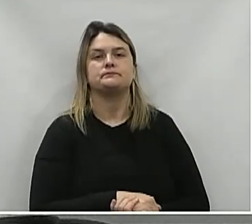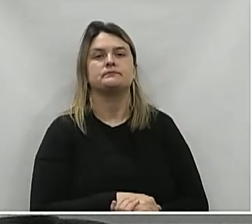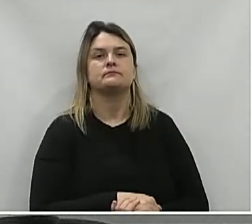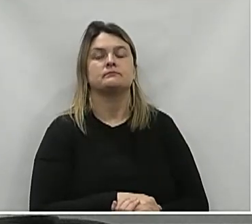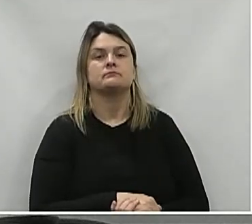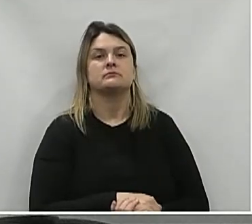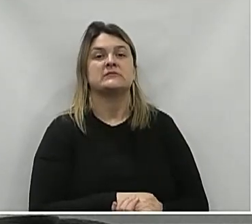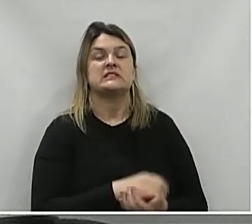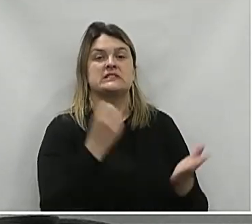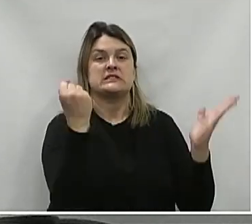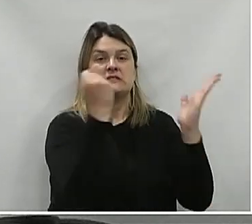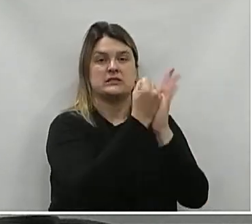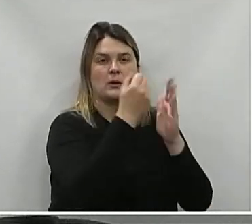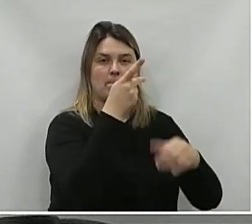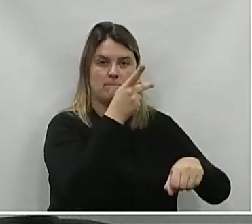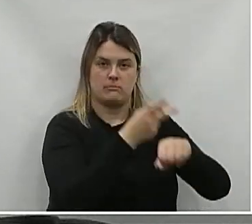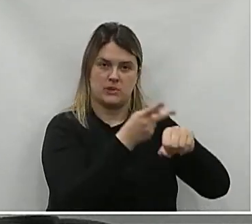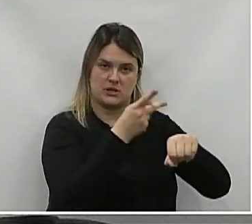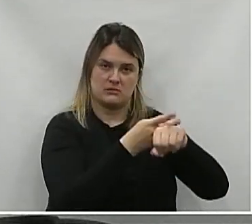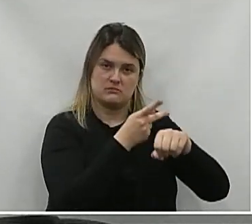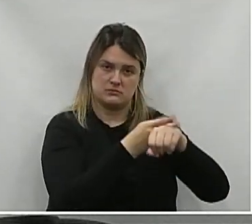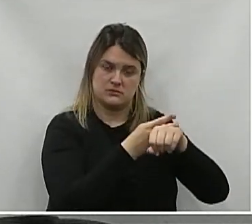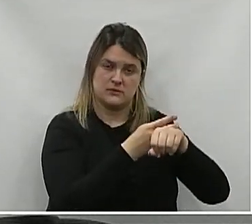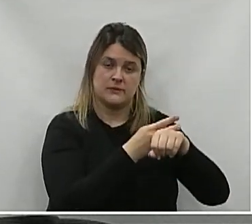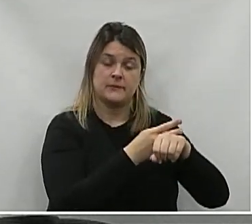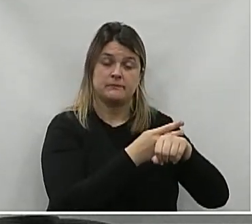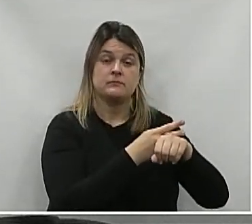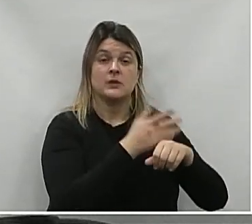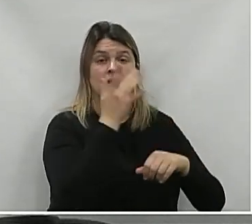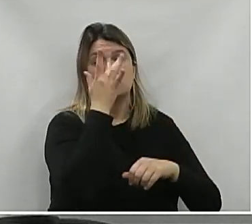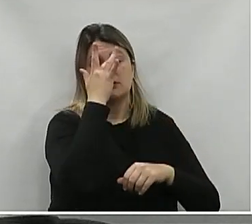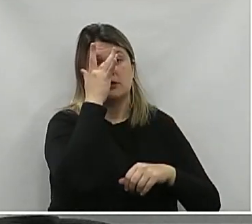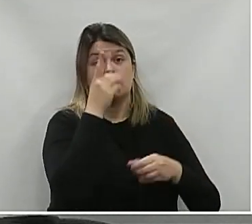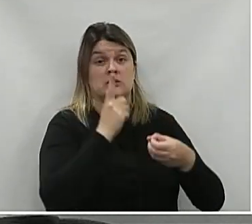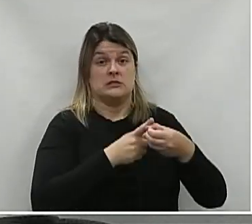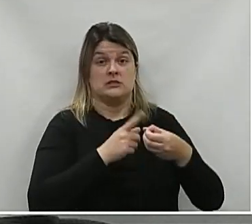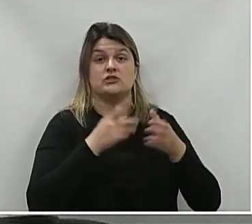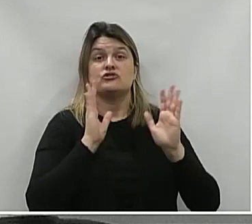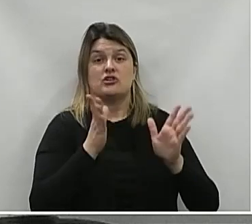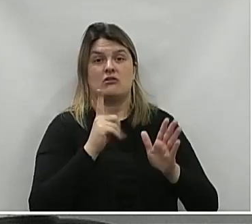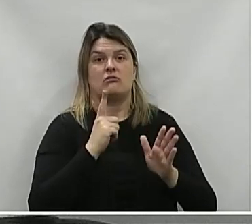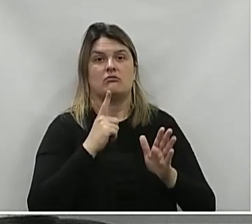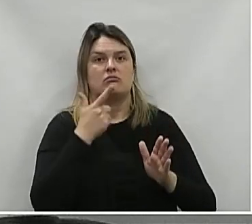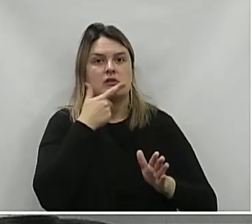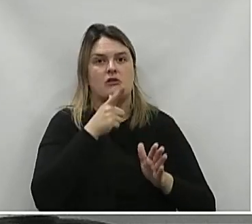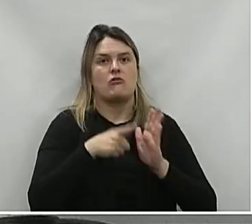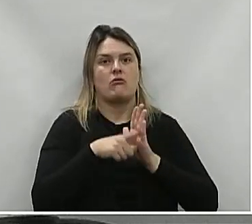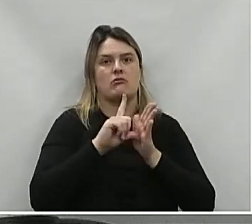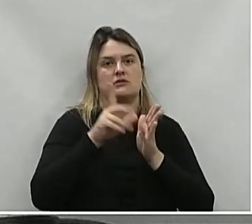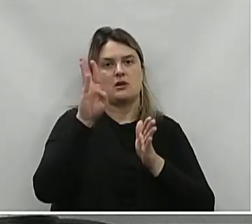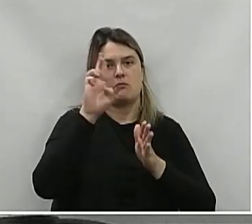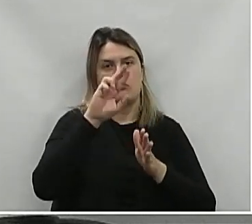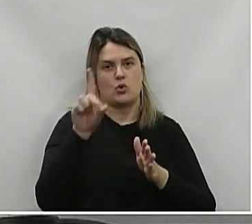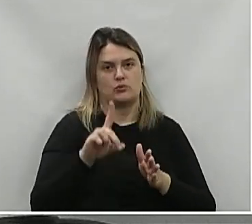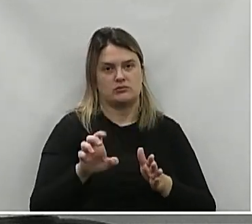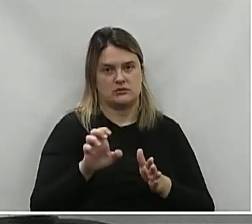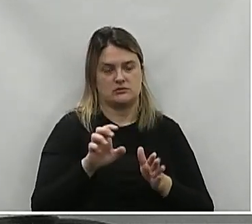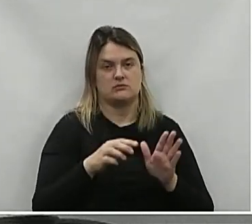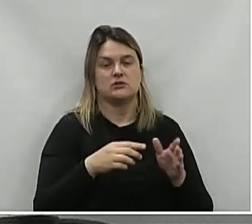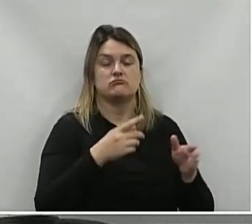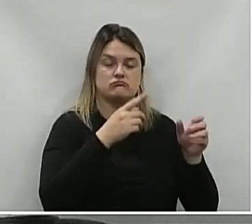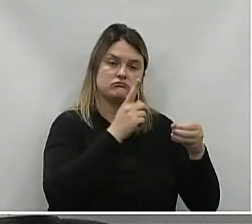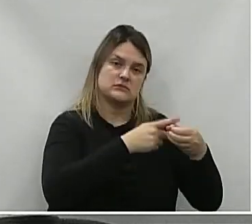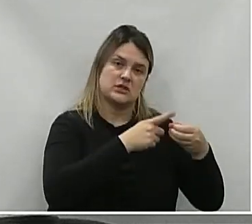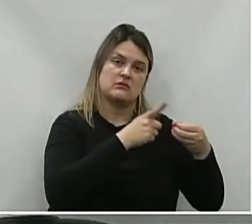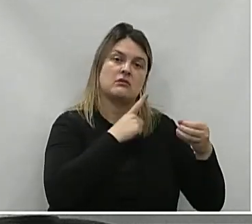selo prata, ele é aquele que a pessoa já, o município já tem o selo bronze, e o município que apresenta